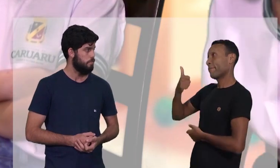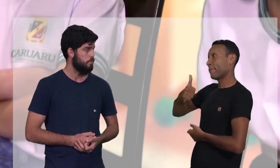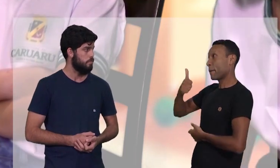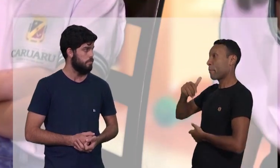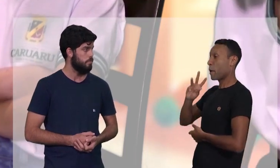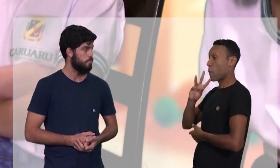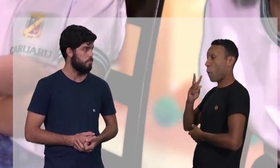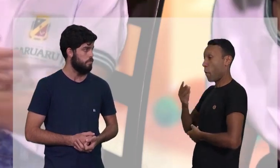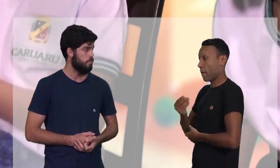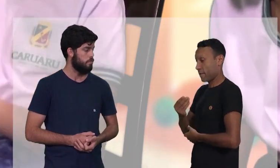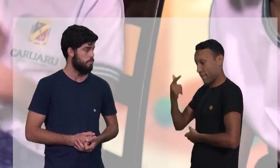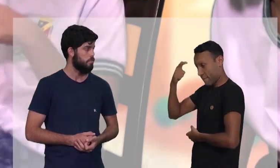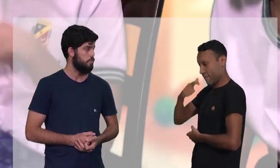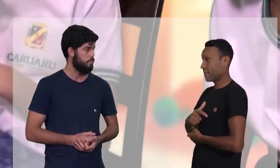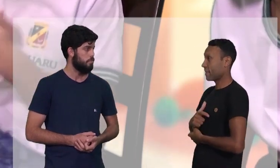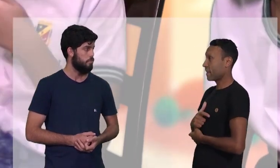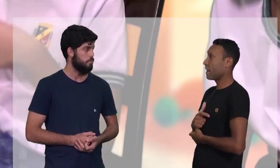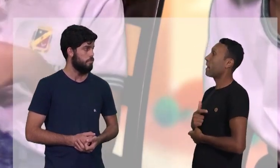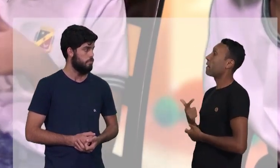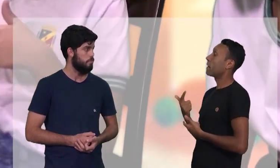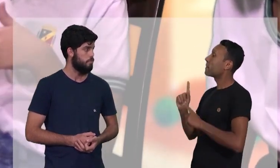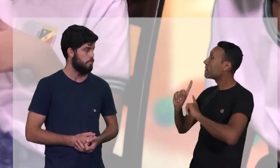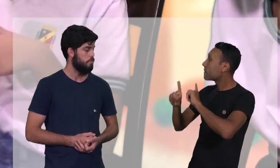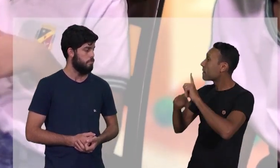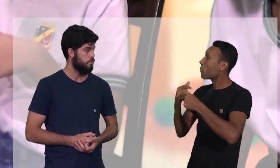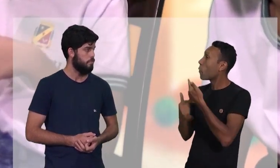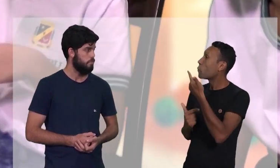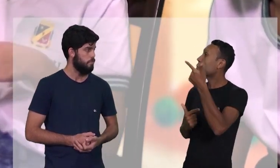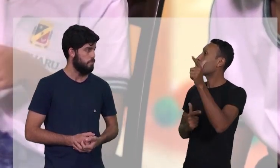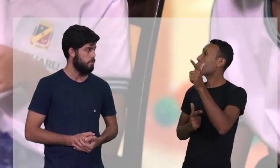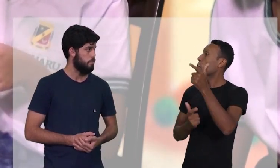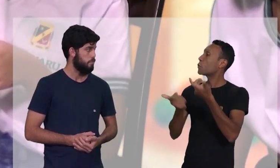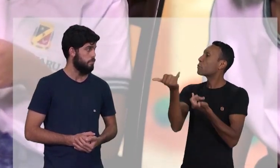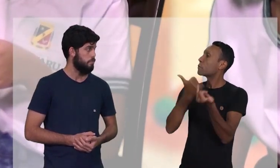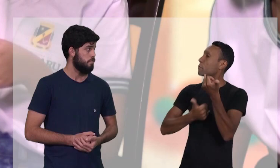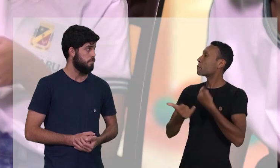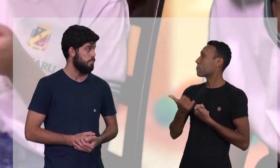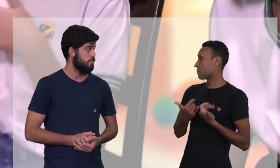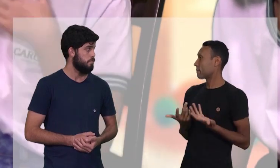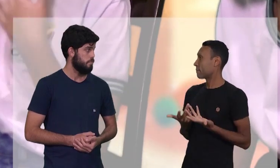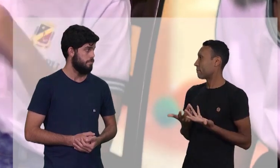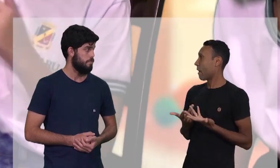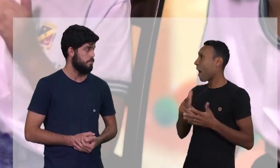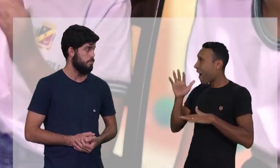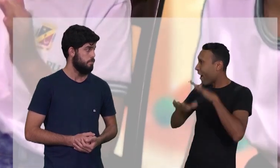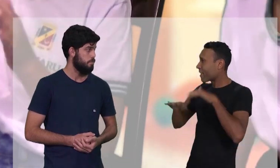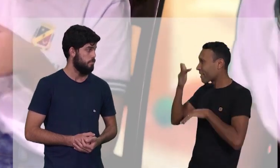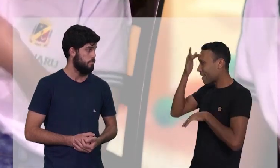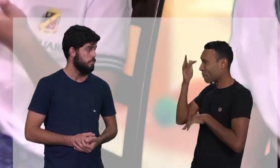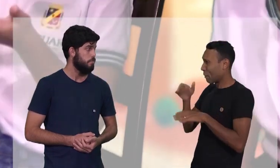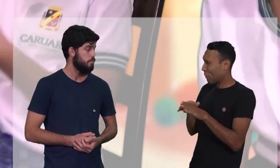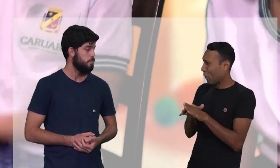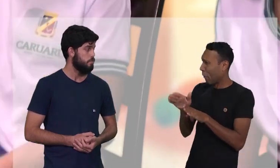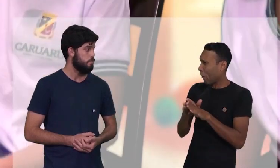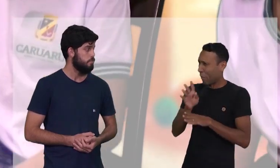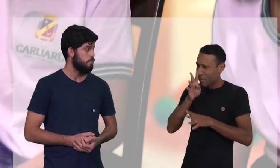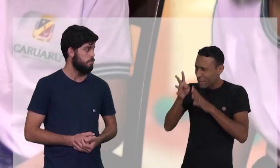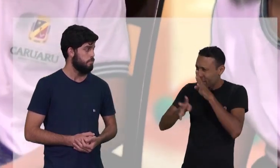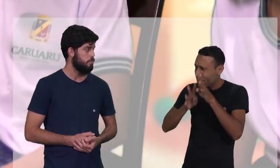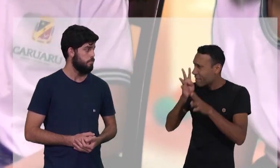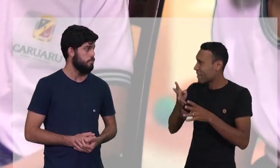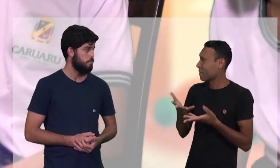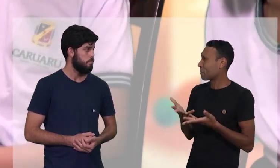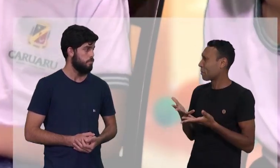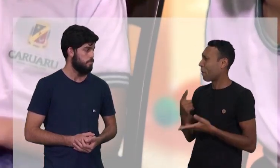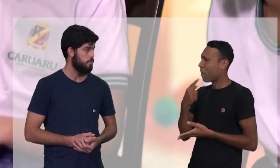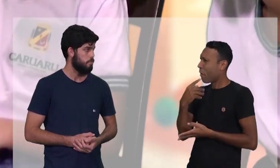pra depois os outros começarem a conhecer, porque tem muitas pessoas que julgam a pessoa logo de cara, mas não sabe o que a pessoa